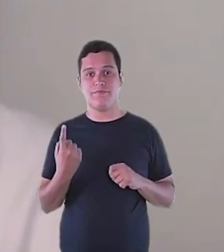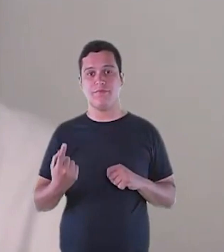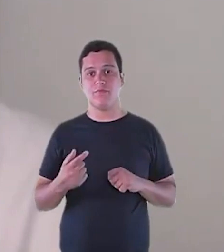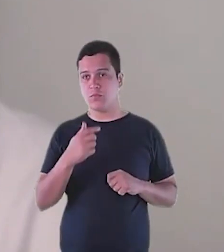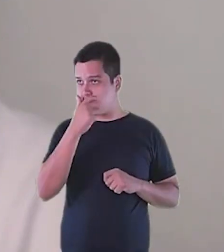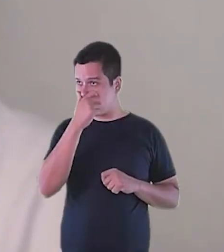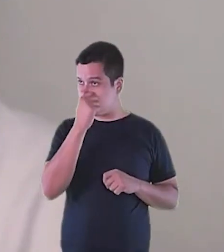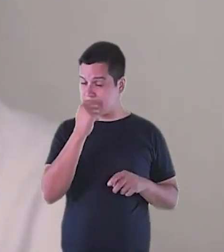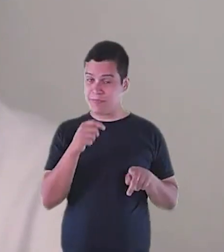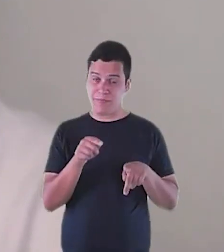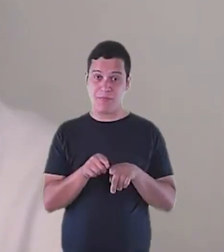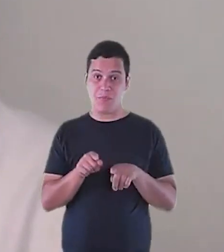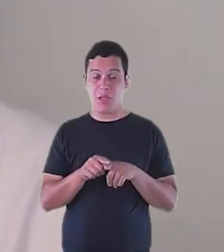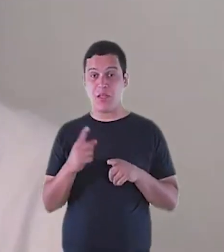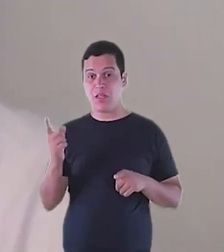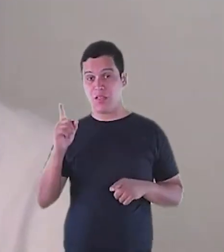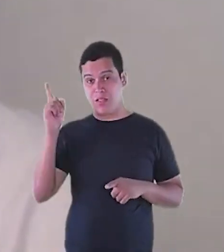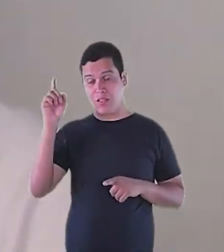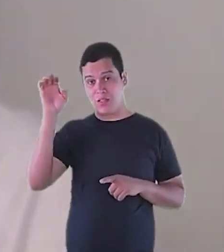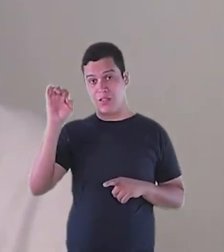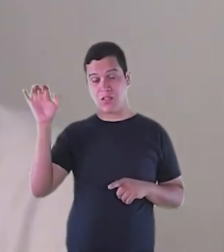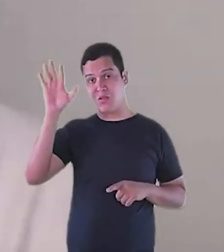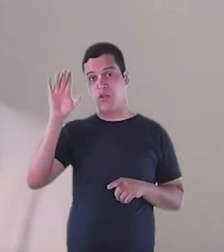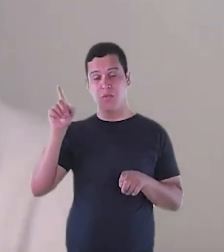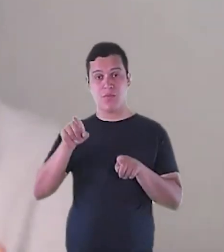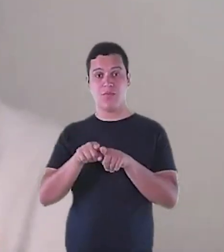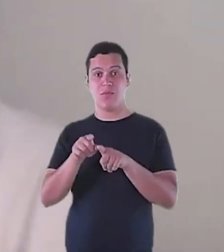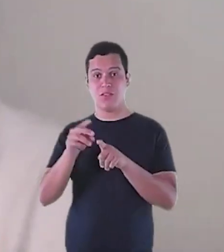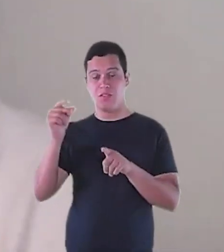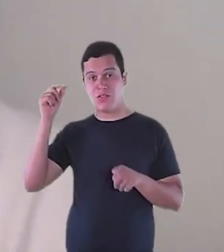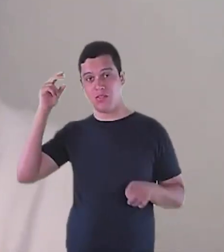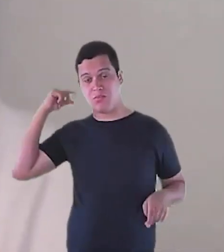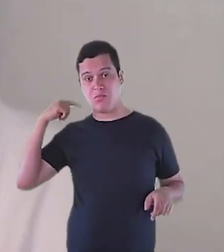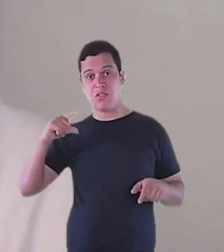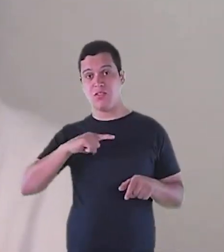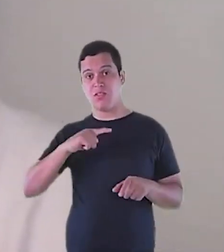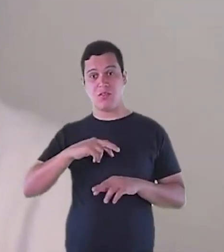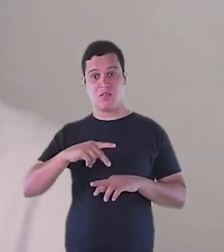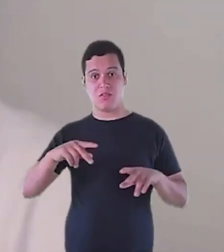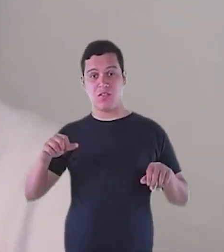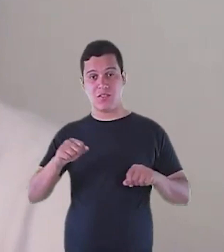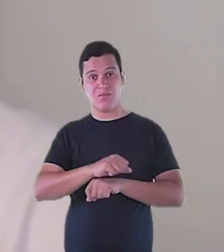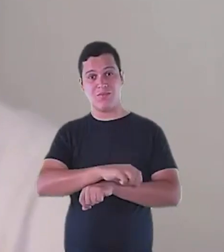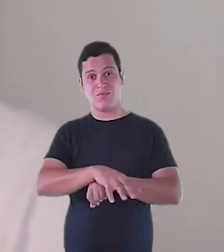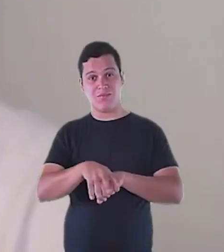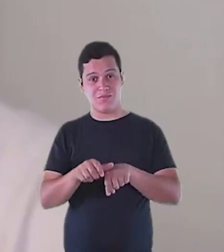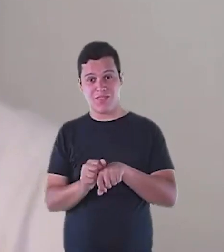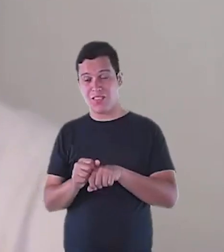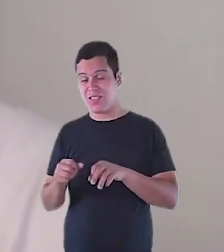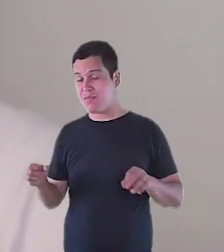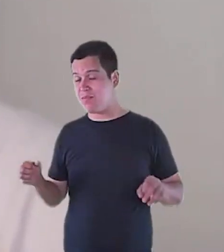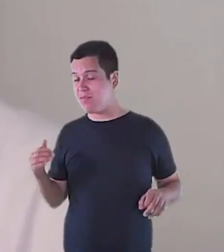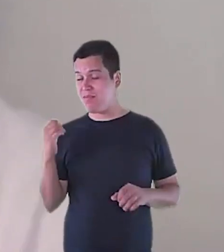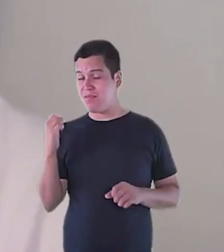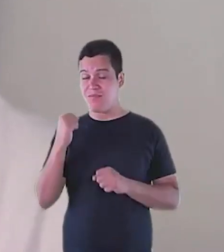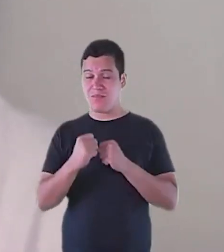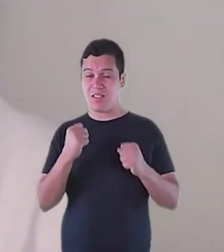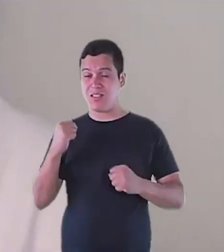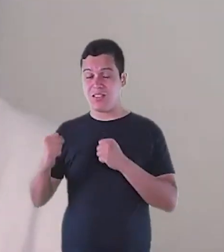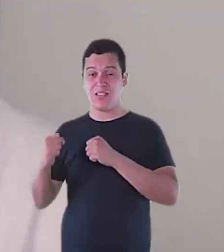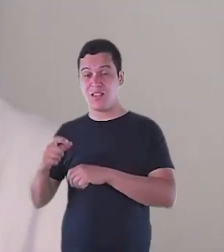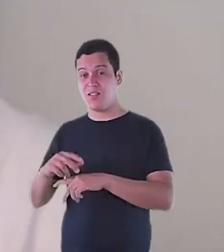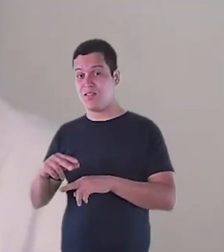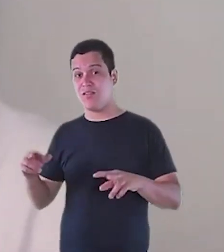a varíola, a gripe e outras enfermidades que dizimaram a população indígena brasileira. Então estima-se